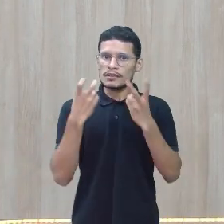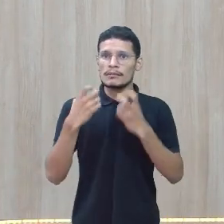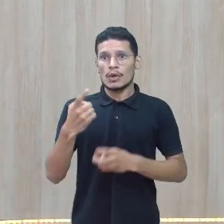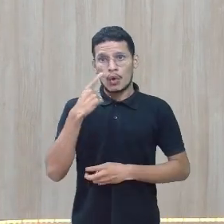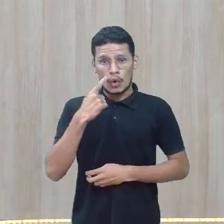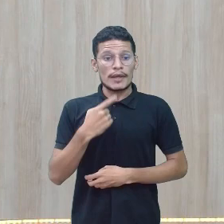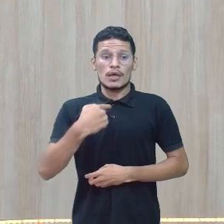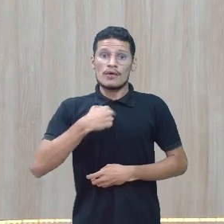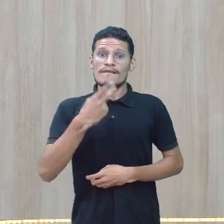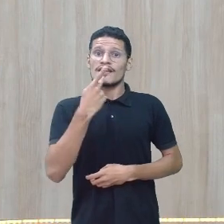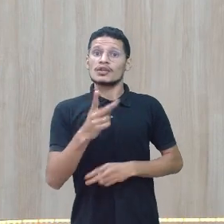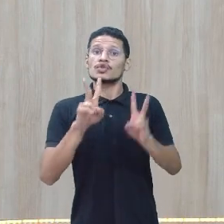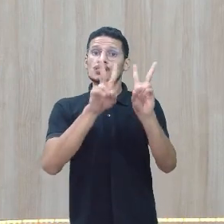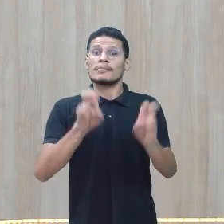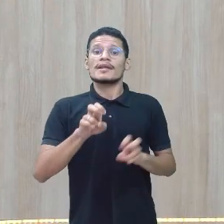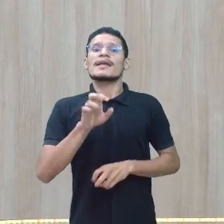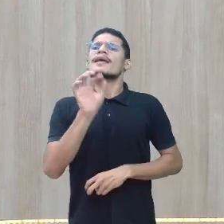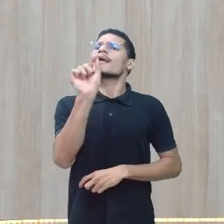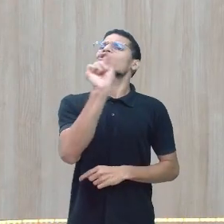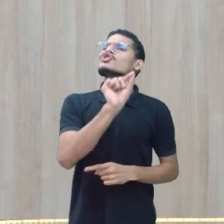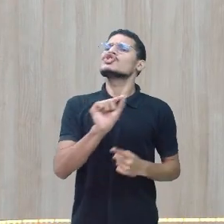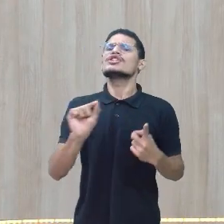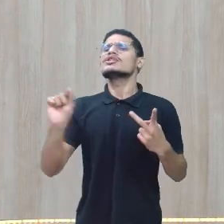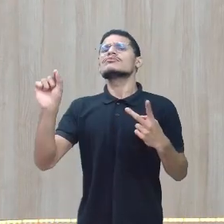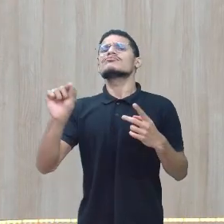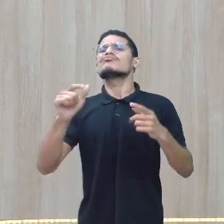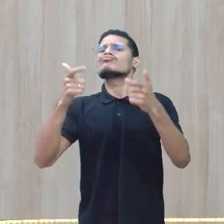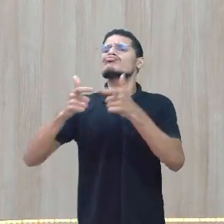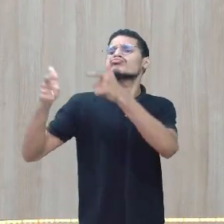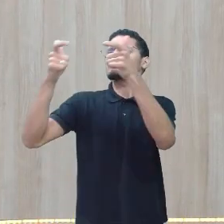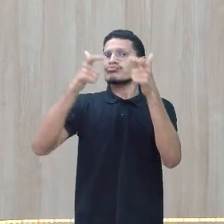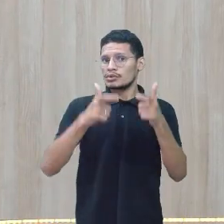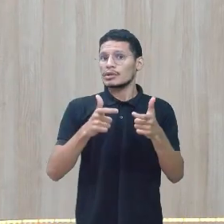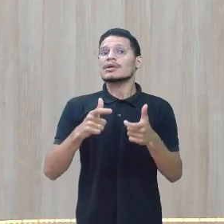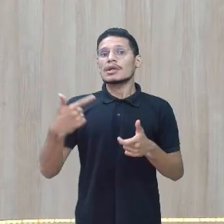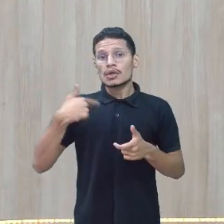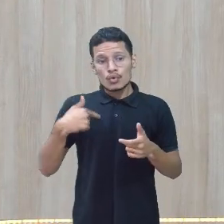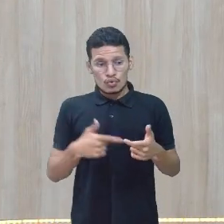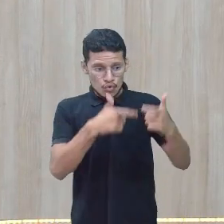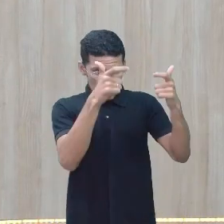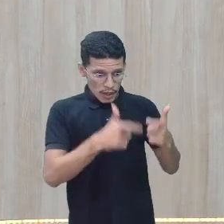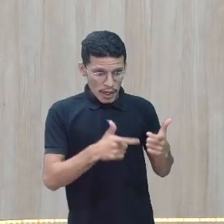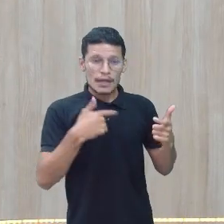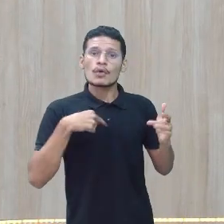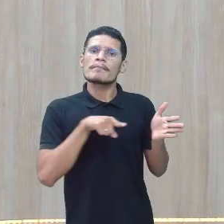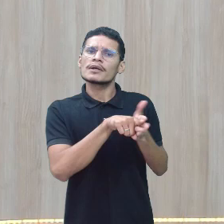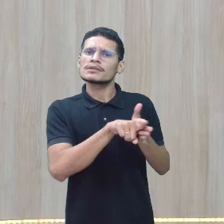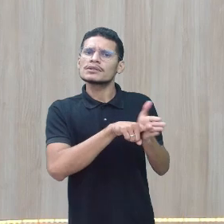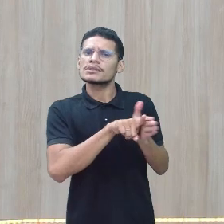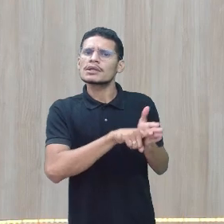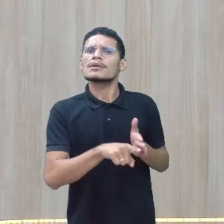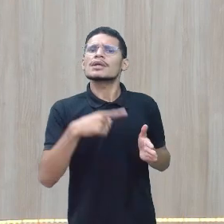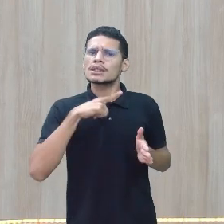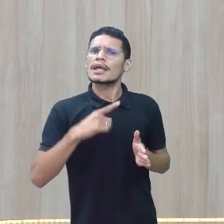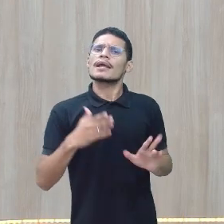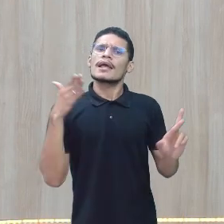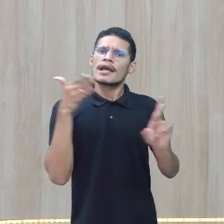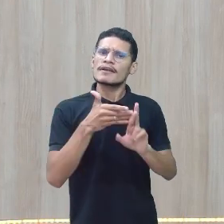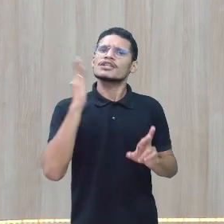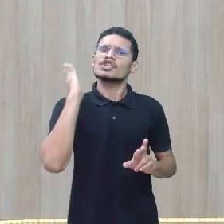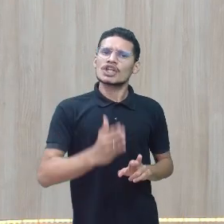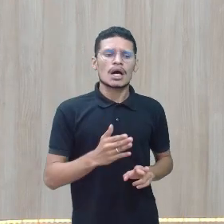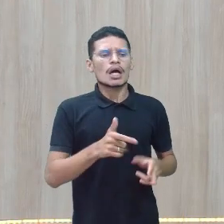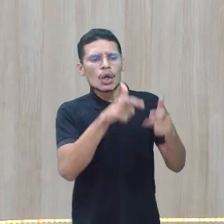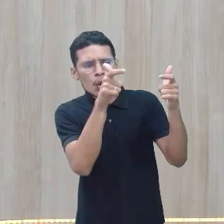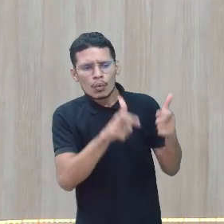de região, né? Então, o local onde eu fiz essa pesquisa, eu já começo a ter referências em relação a